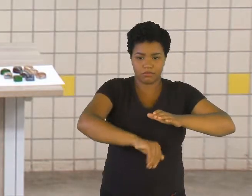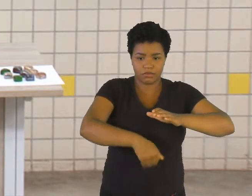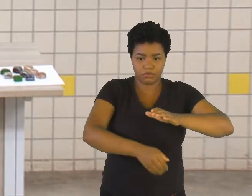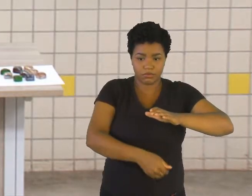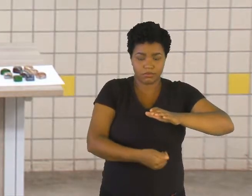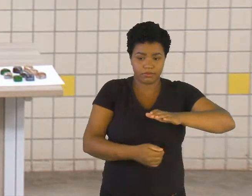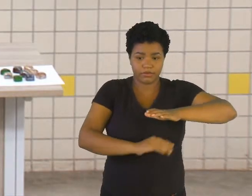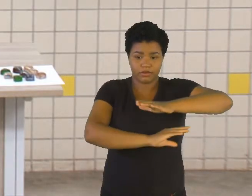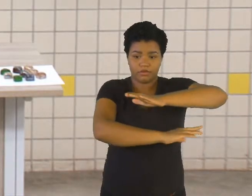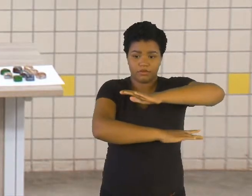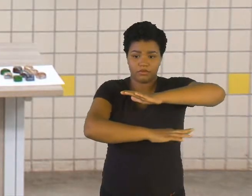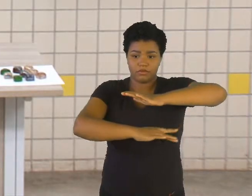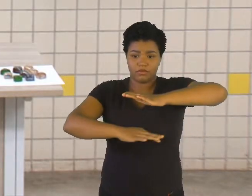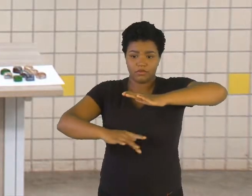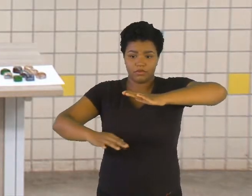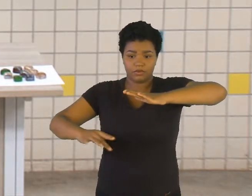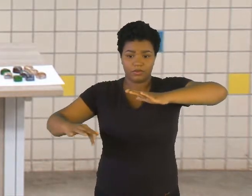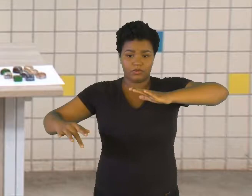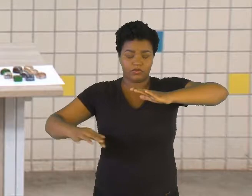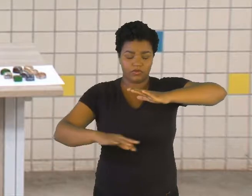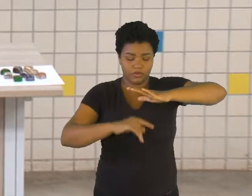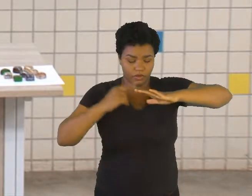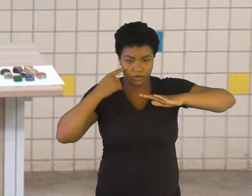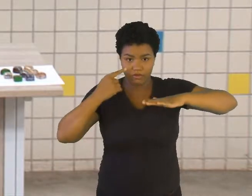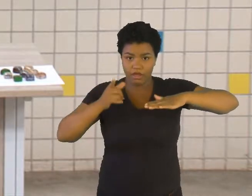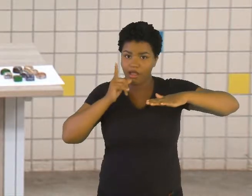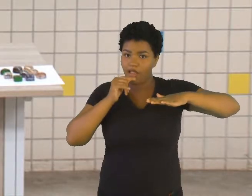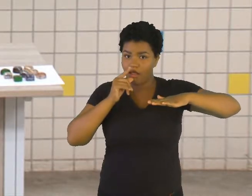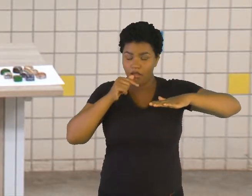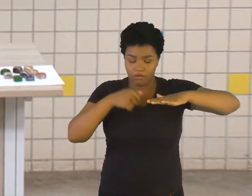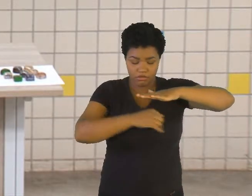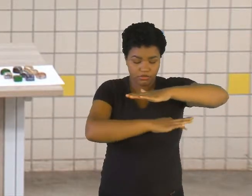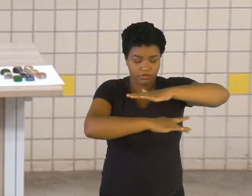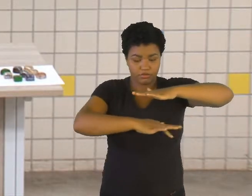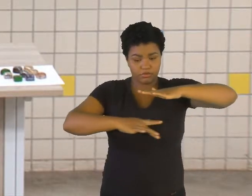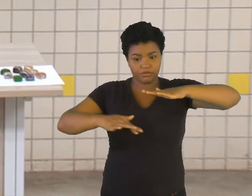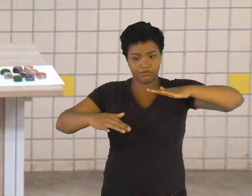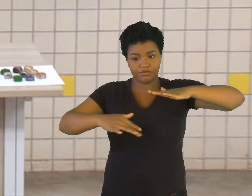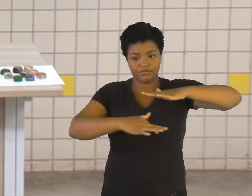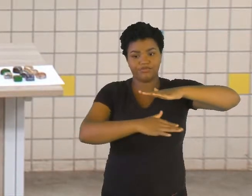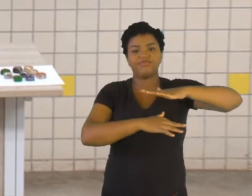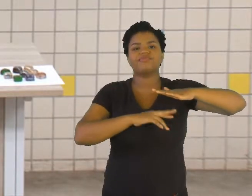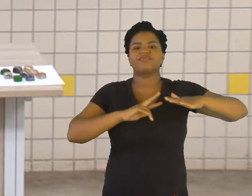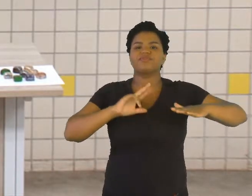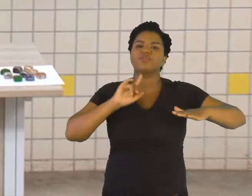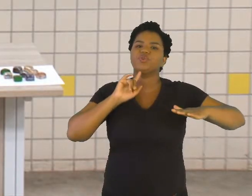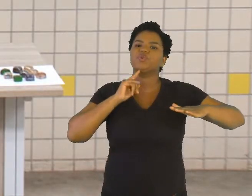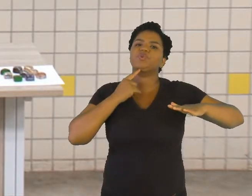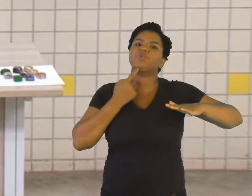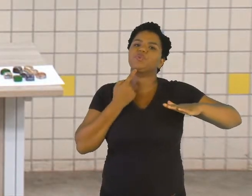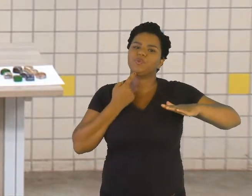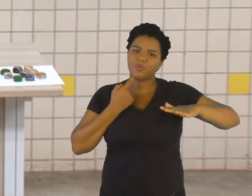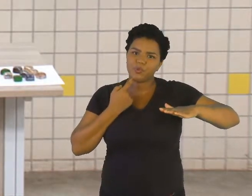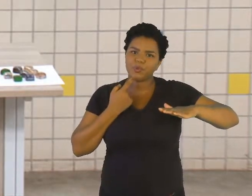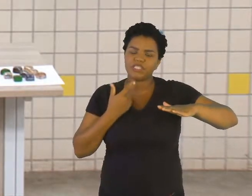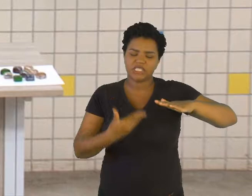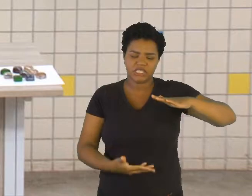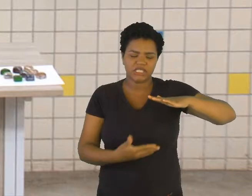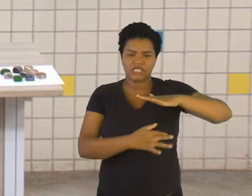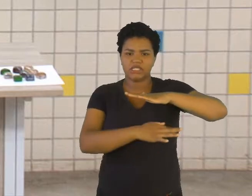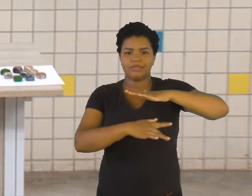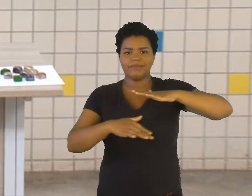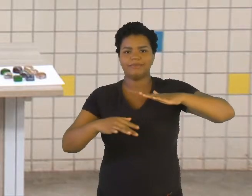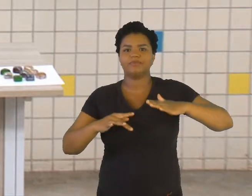fura, você vai ver lá a água e ela vai estar contaminada. Contaminada com o quê? Com